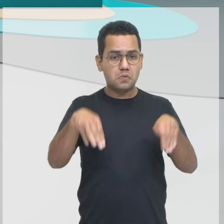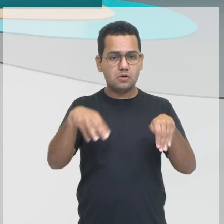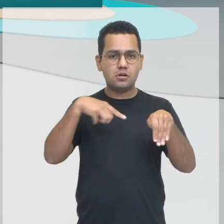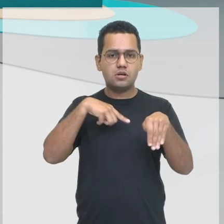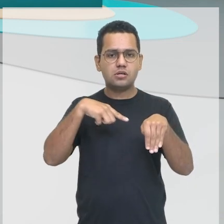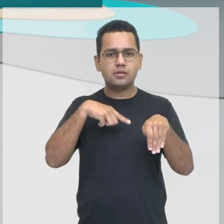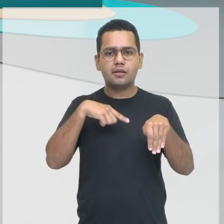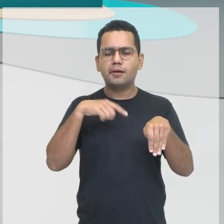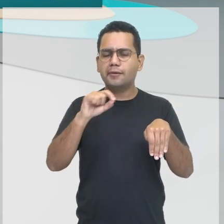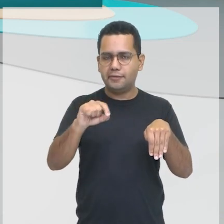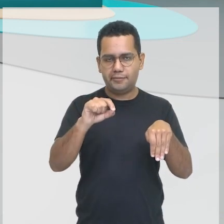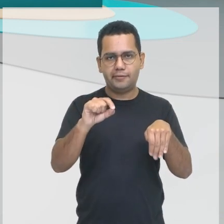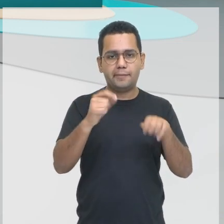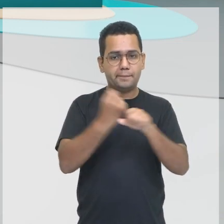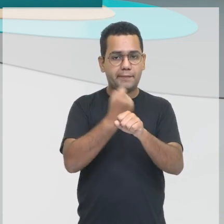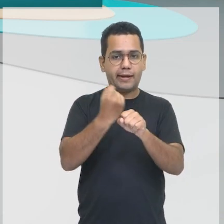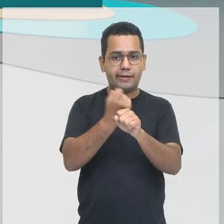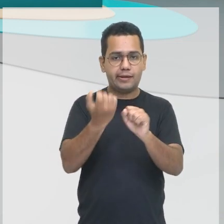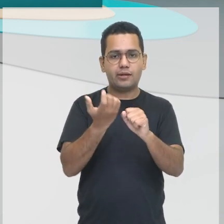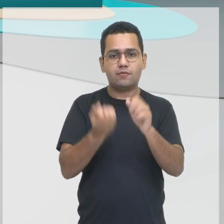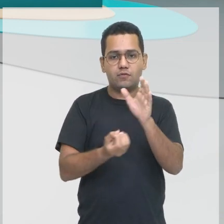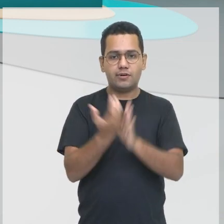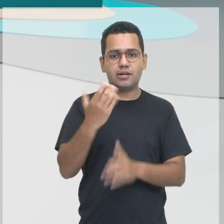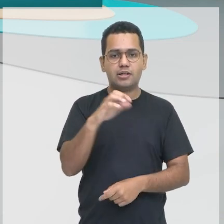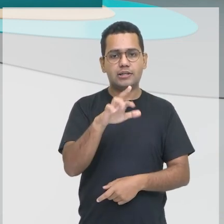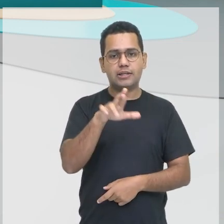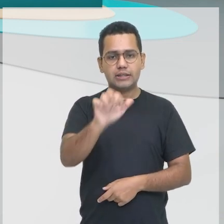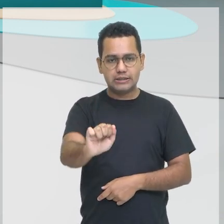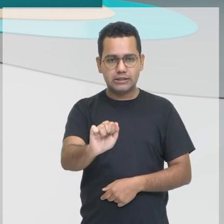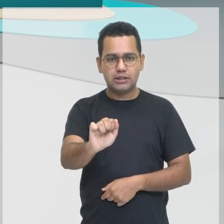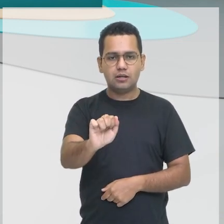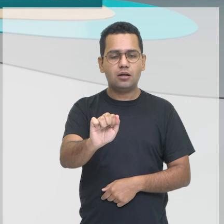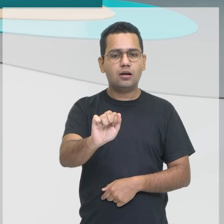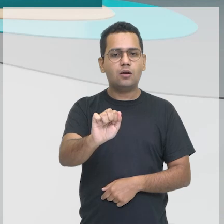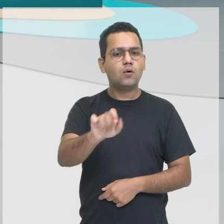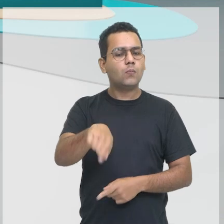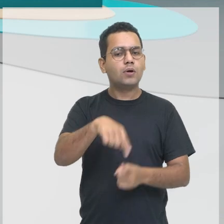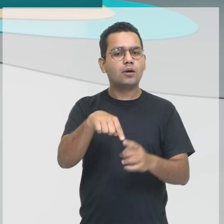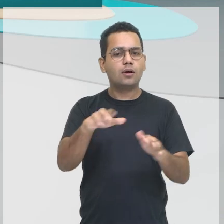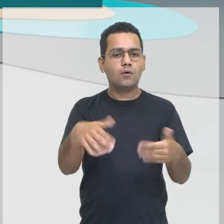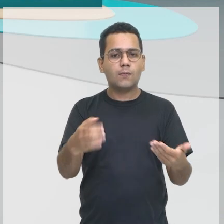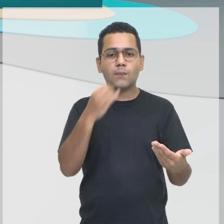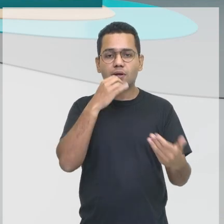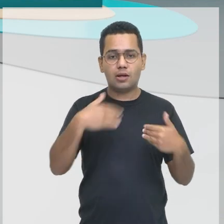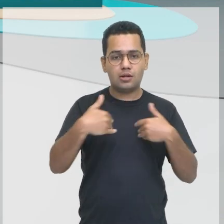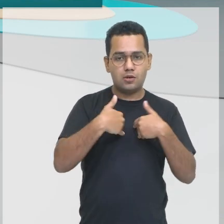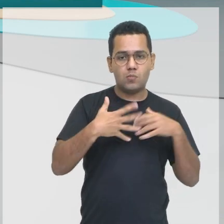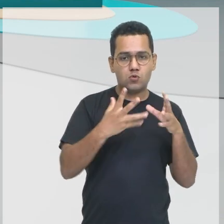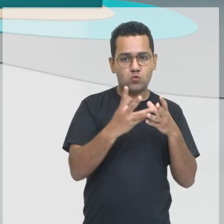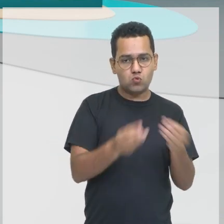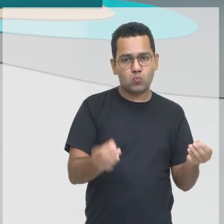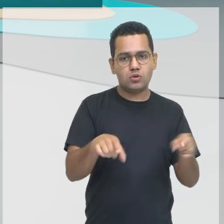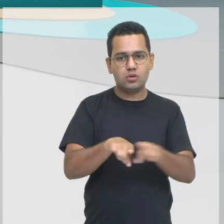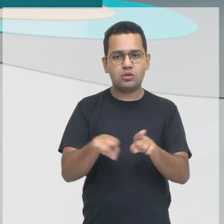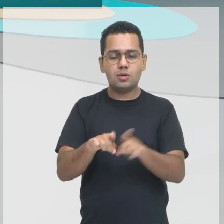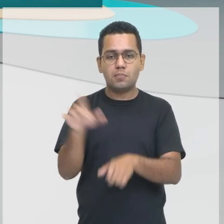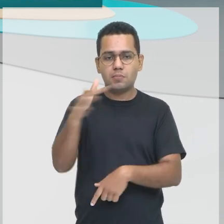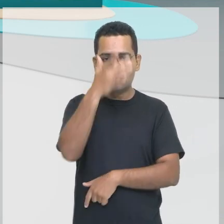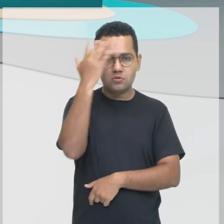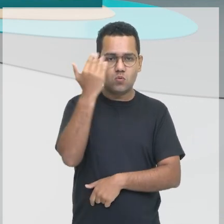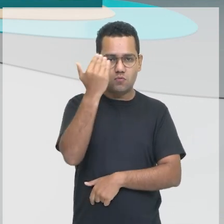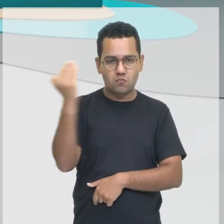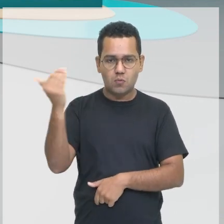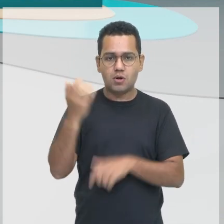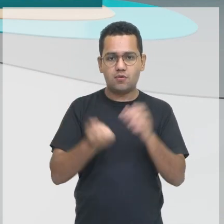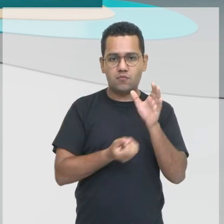de peças feitas de cera, usualmente retratando animais extintos ou celebridades. Ele